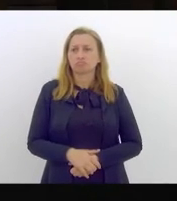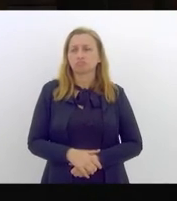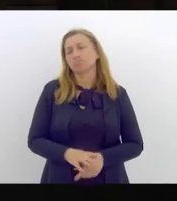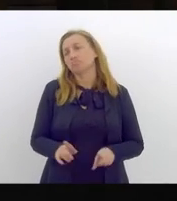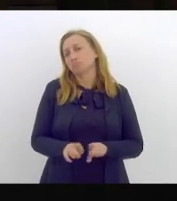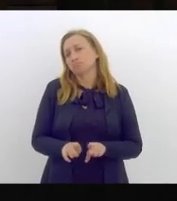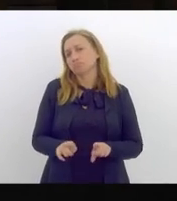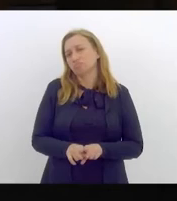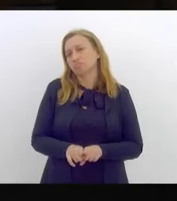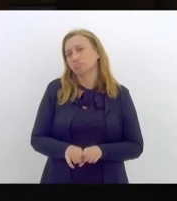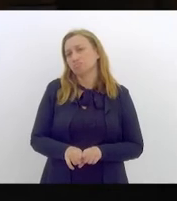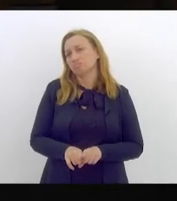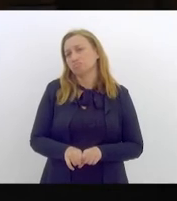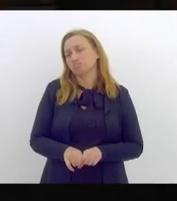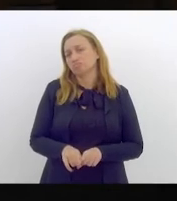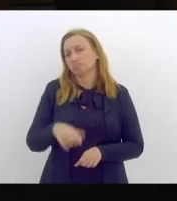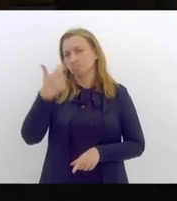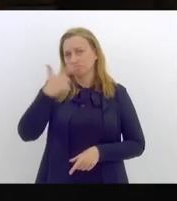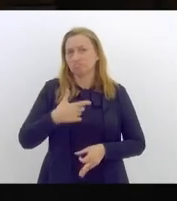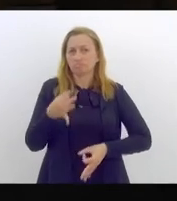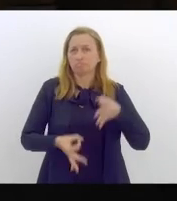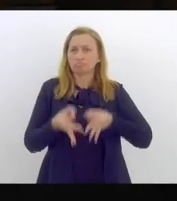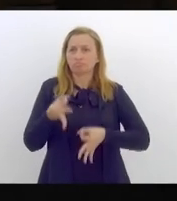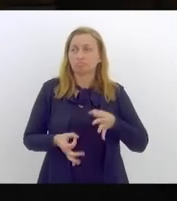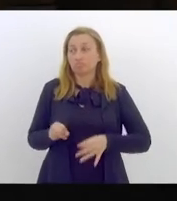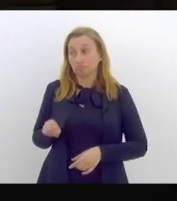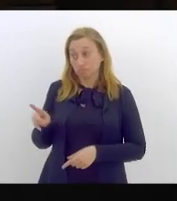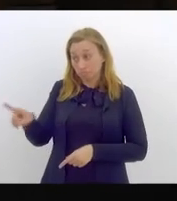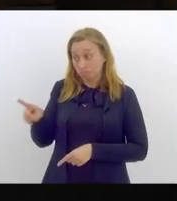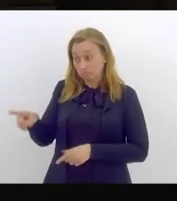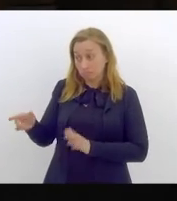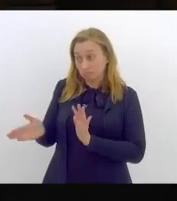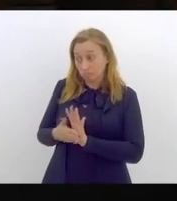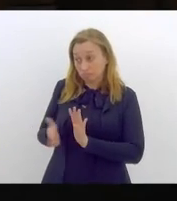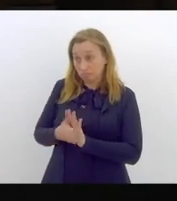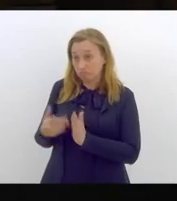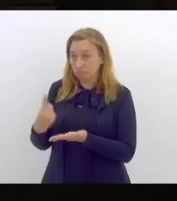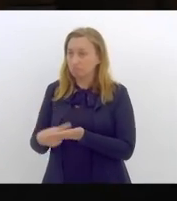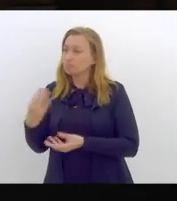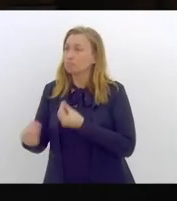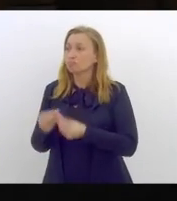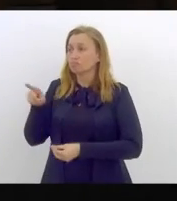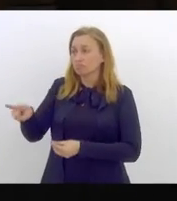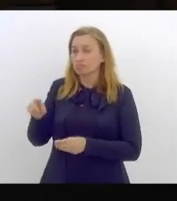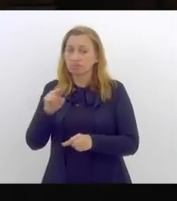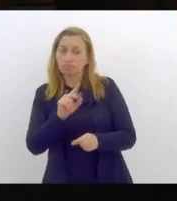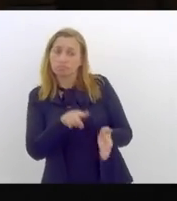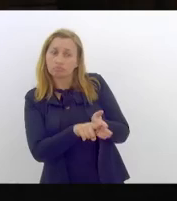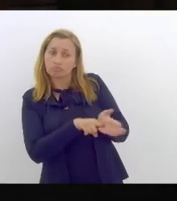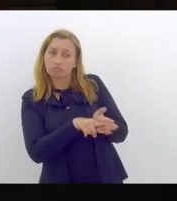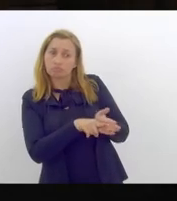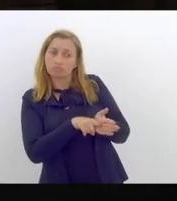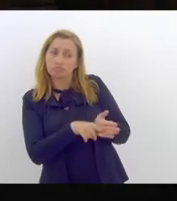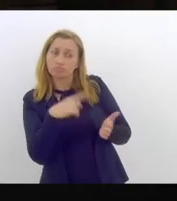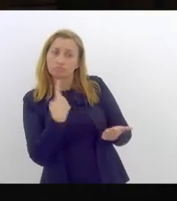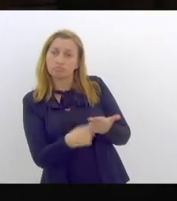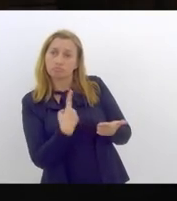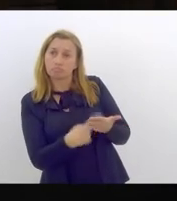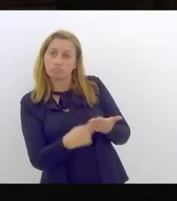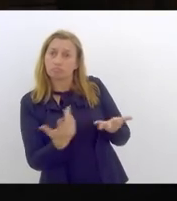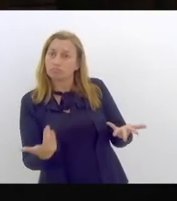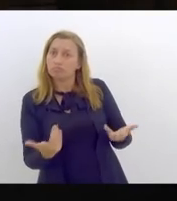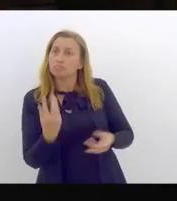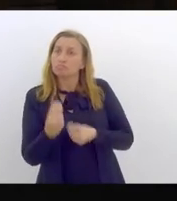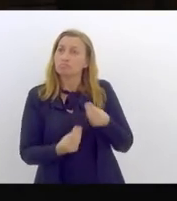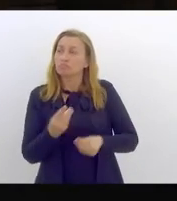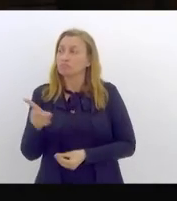também não deva servir de juiz. Se ela mesma que propõe os acordos, como que ela fiscaliza o cumprimento desse acordo e como